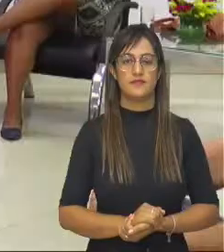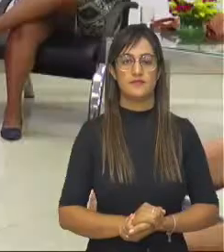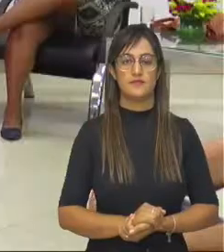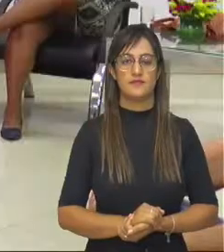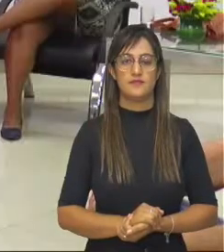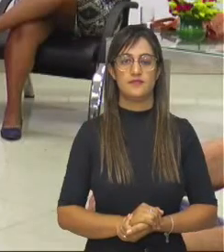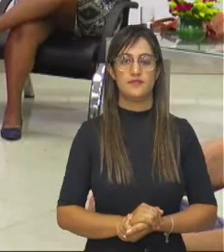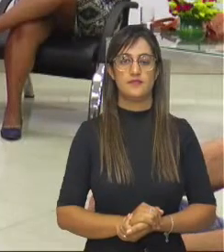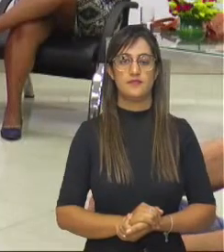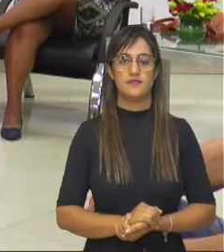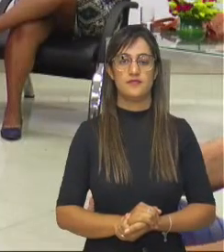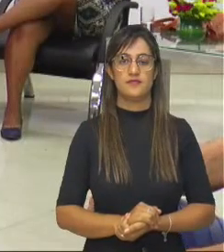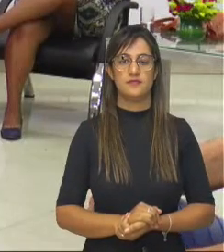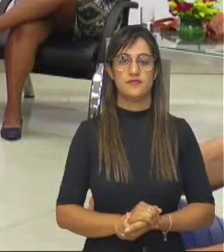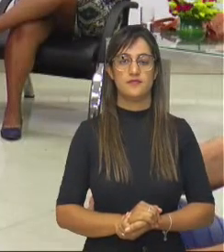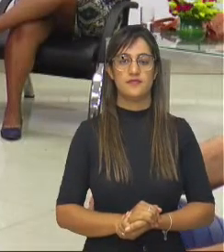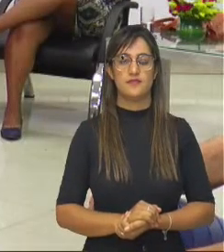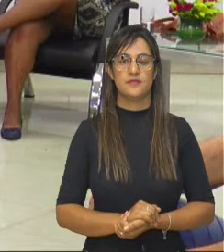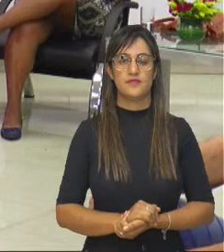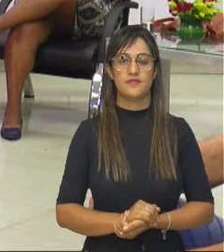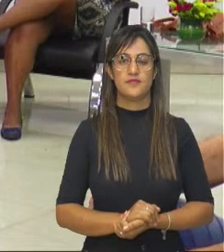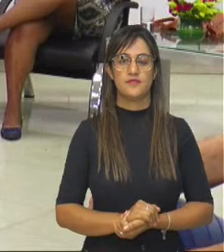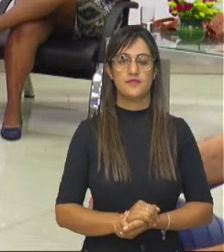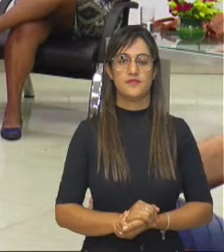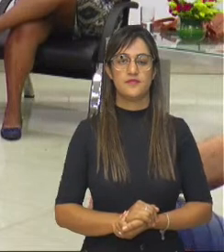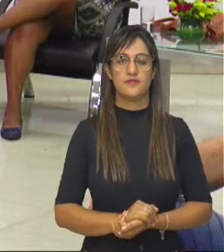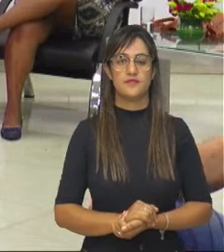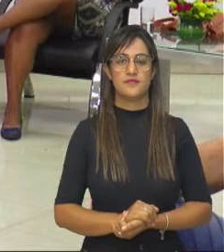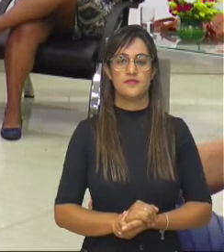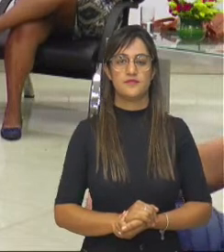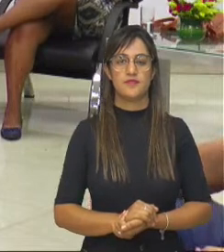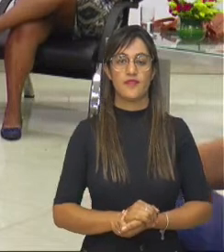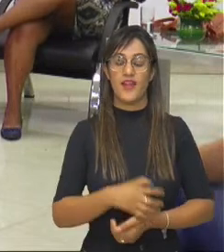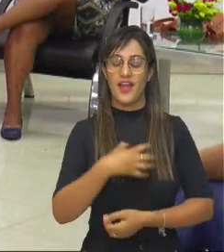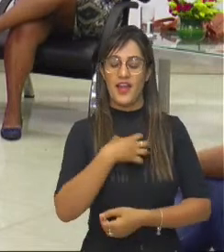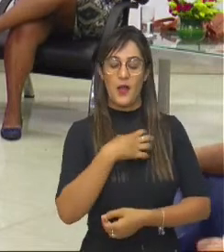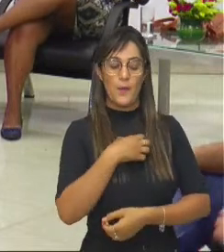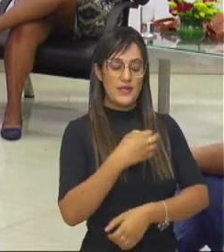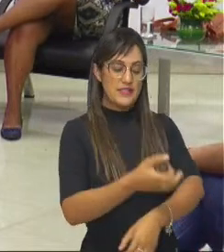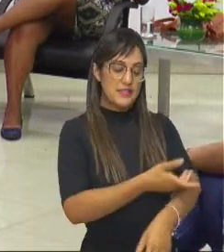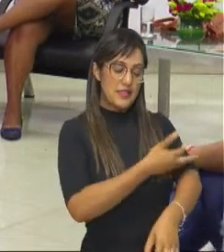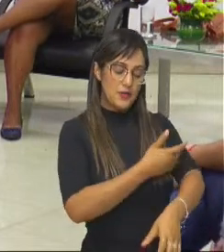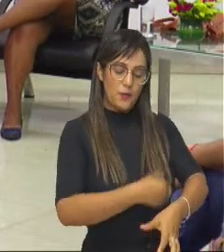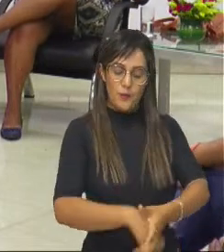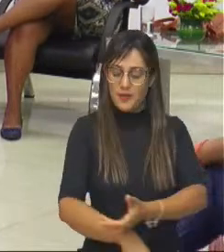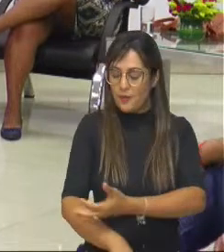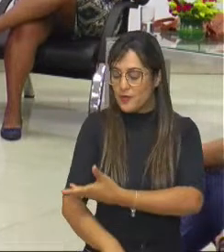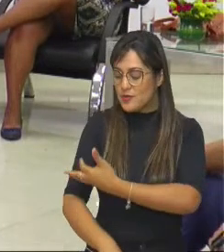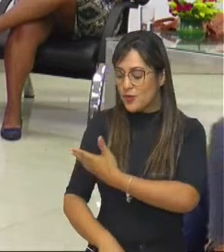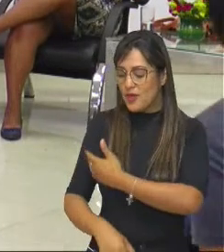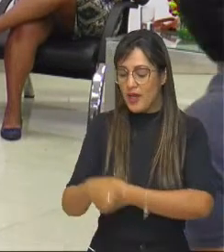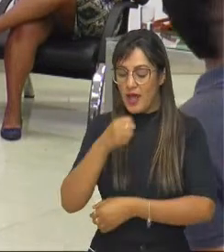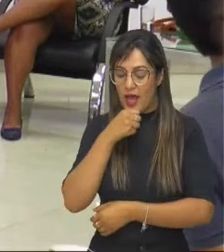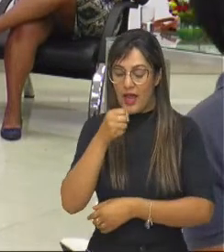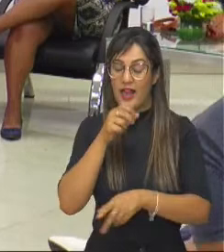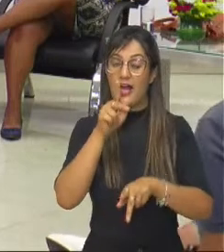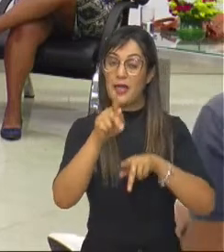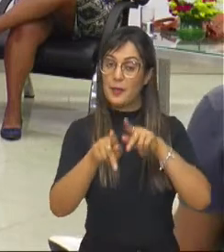Oi, gente. Ai, falar em público... Eu estou muito emocionada. E falar em público, para mim, é um desafio, viu, gente?